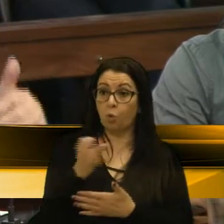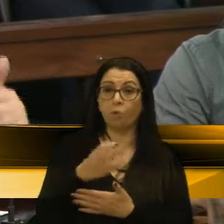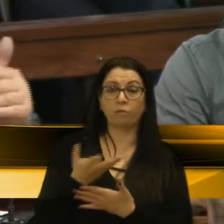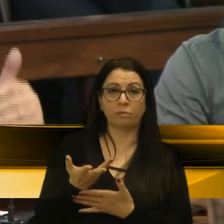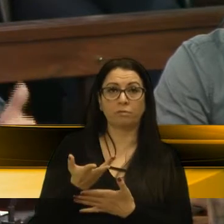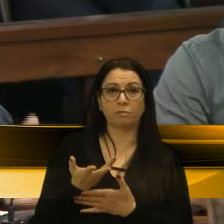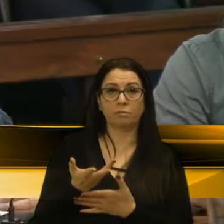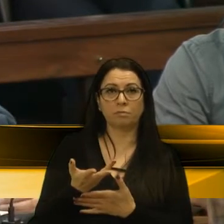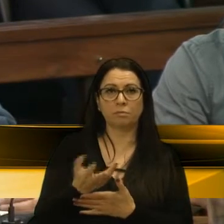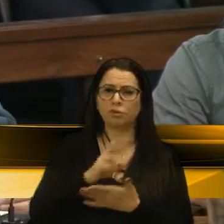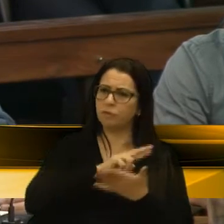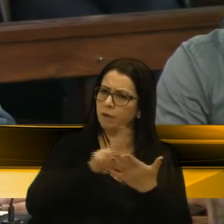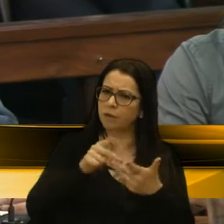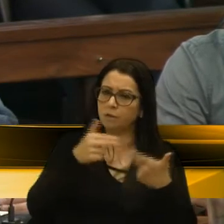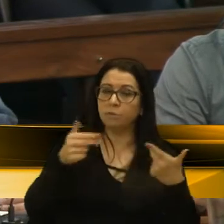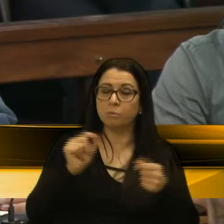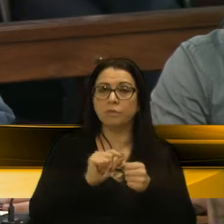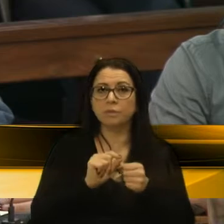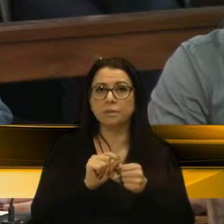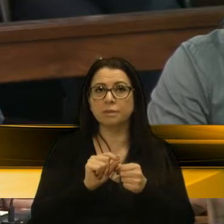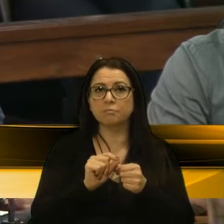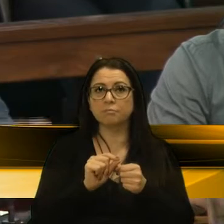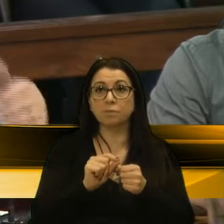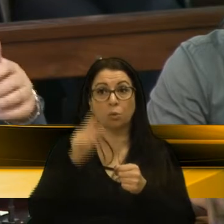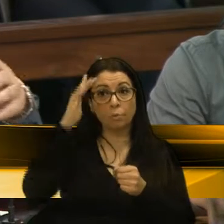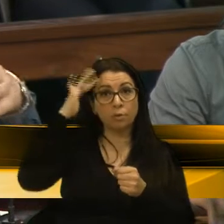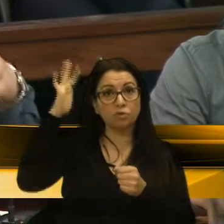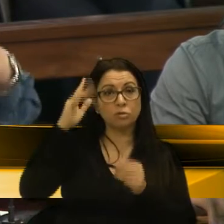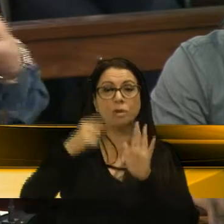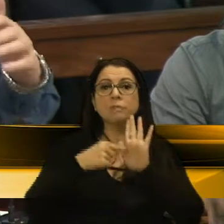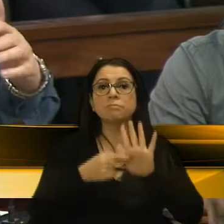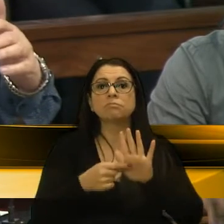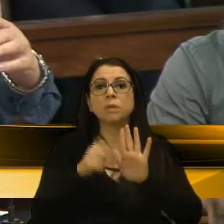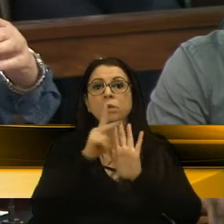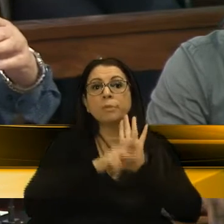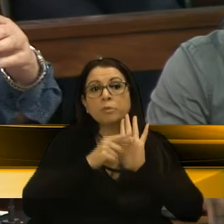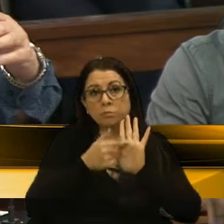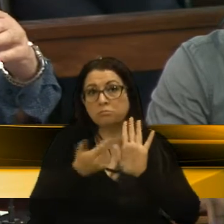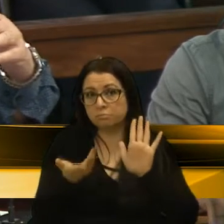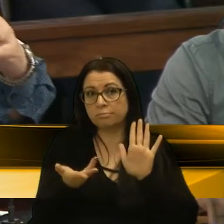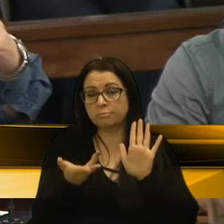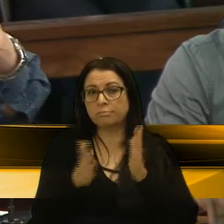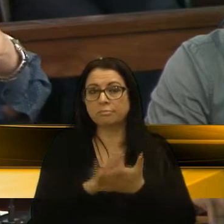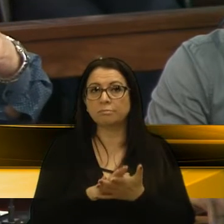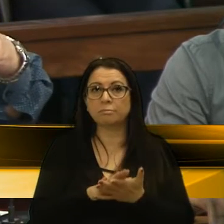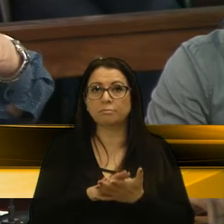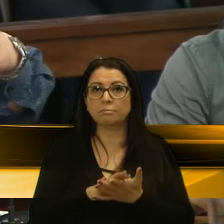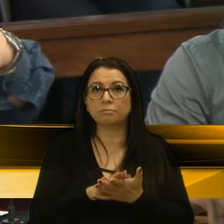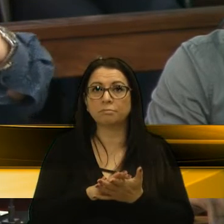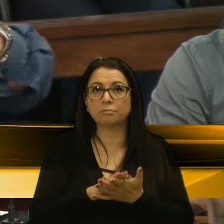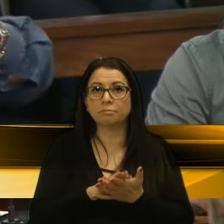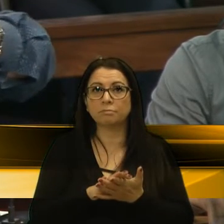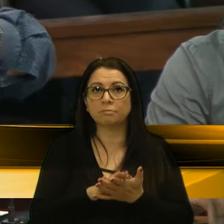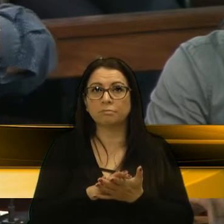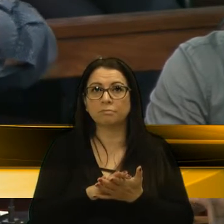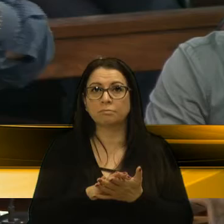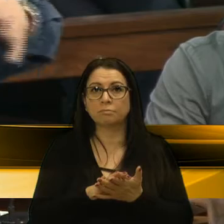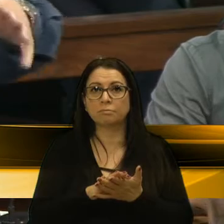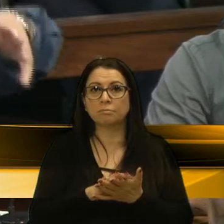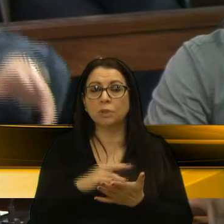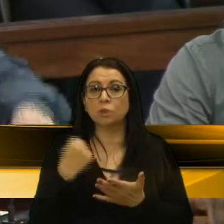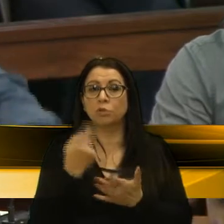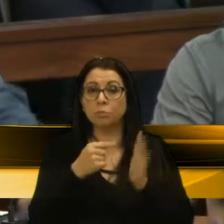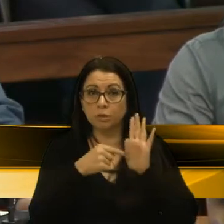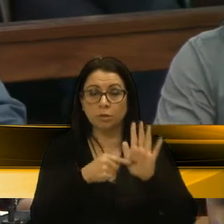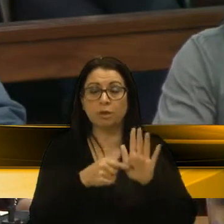né, várias medidas, né? Então, você imagina, apresentar um projeto, nós colocarmos